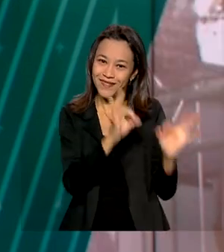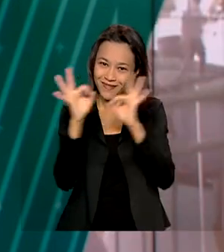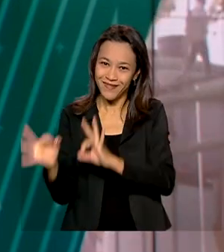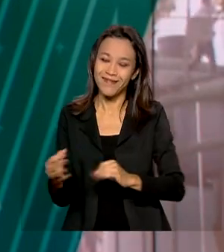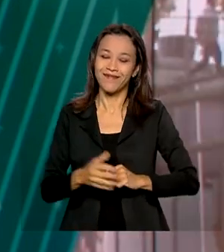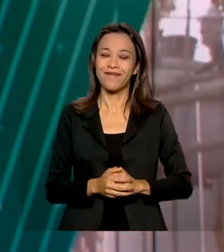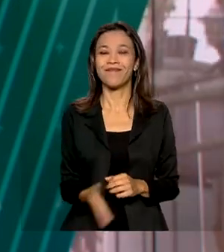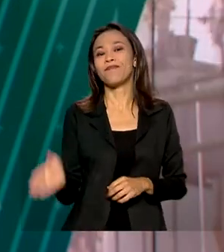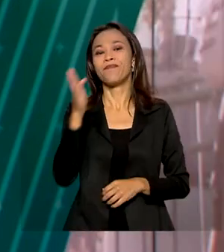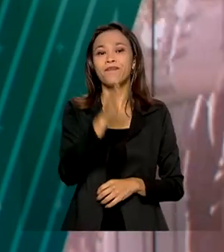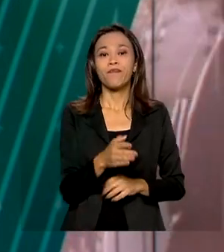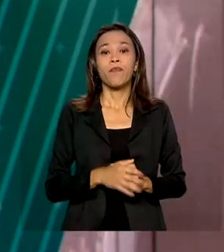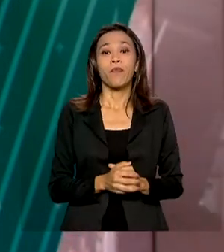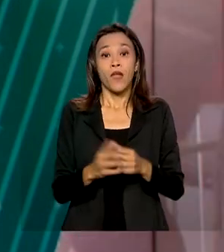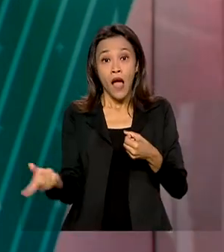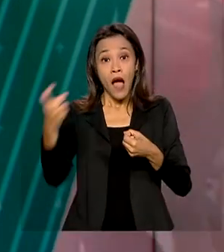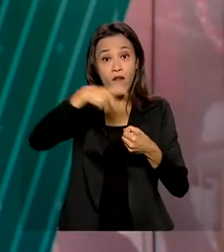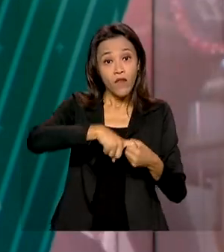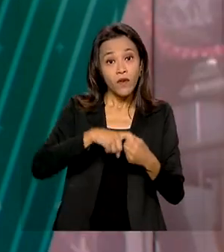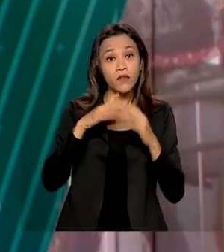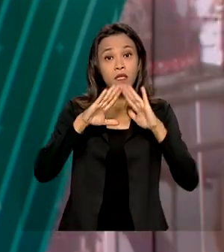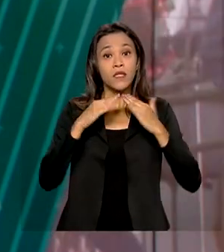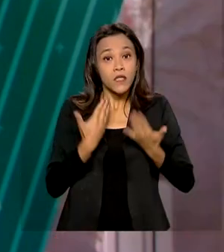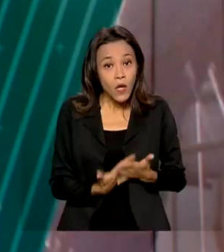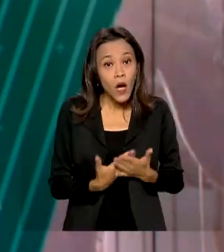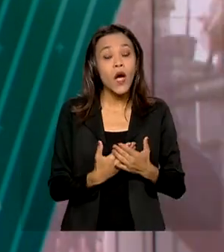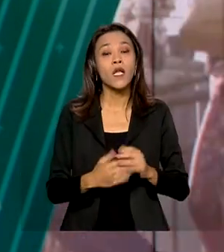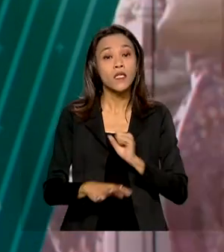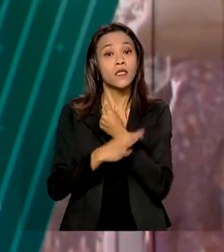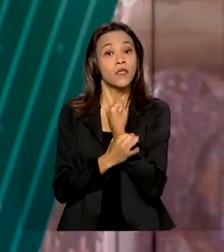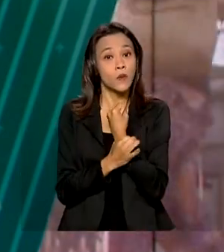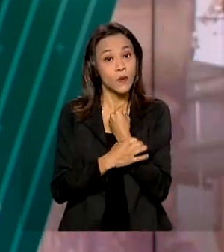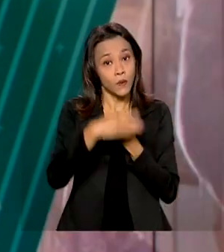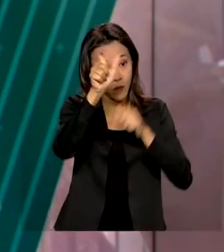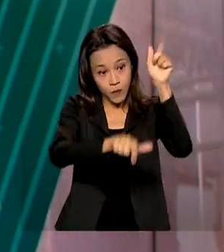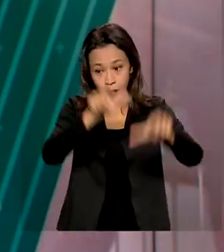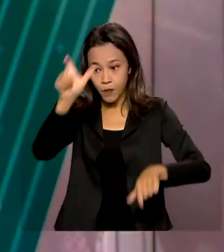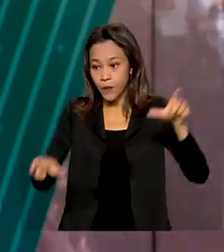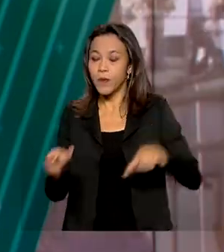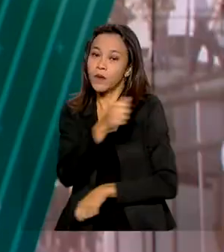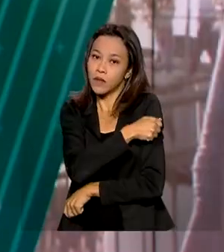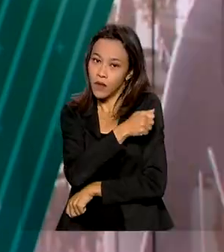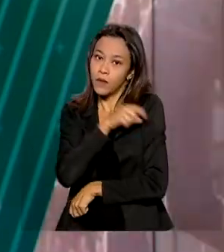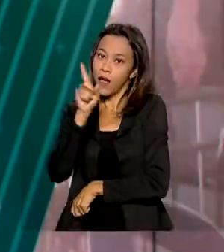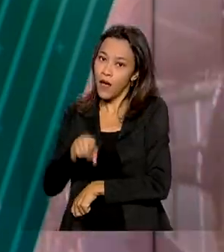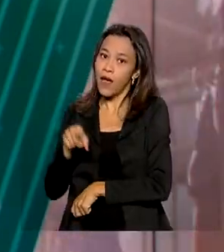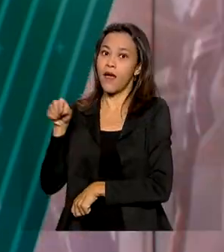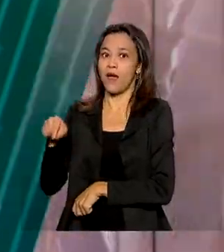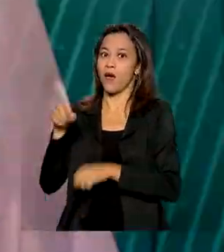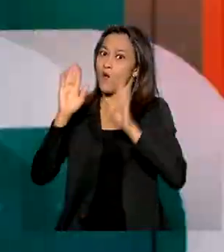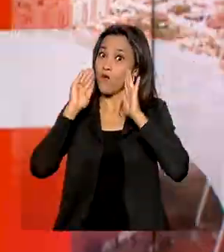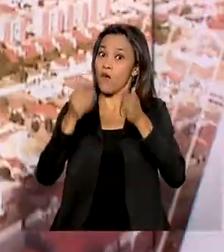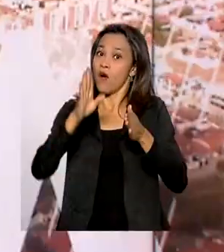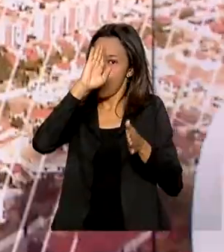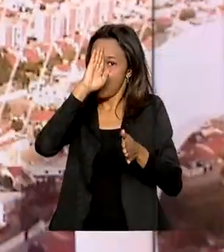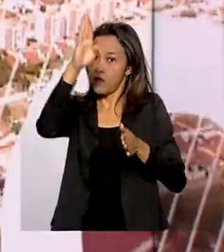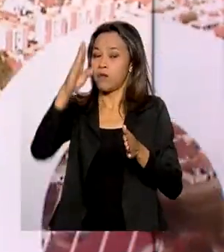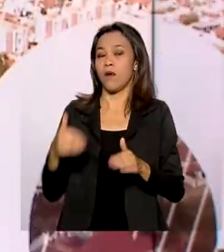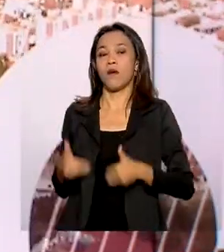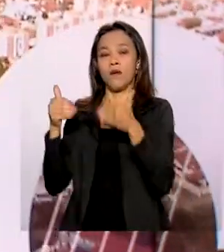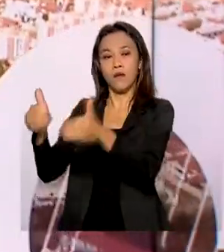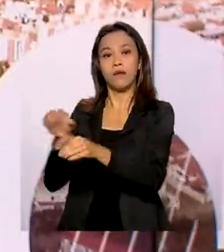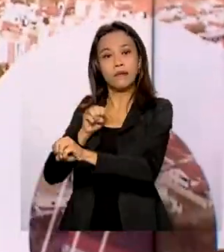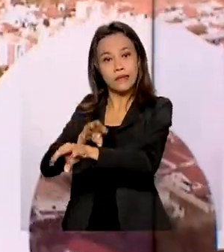O retorno seguro dos alunos à rede pública de ensino é uma das prioridades do Ministério da Educação. Este foi um dos temas